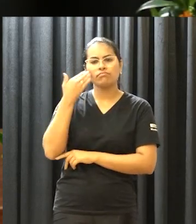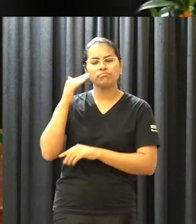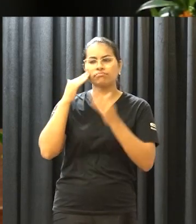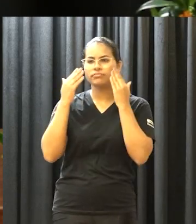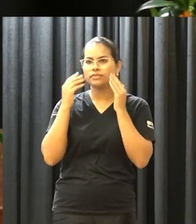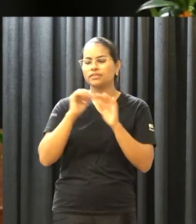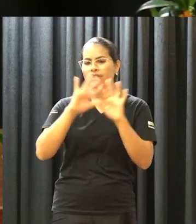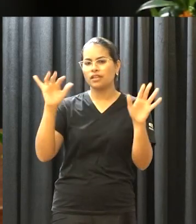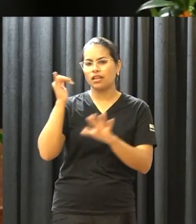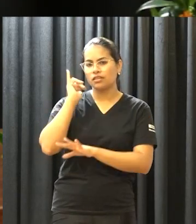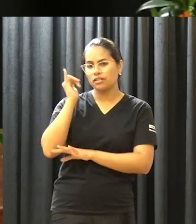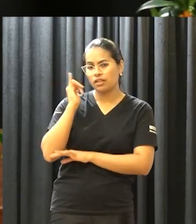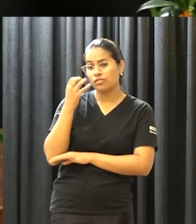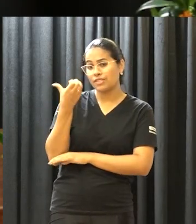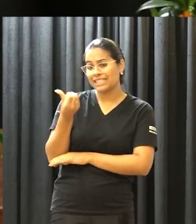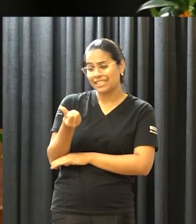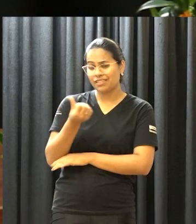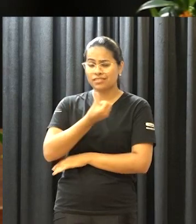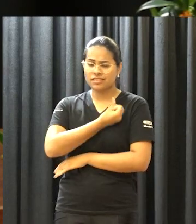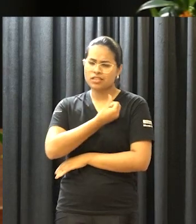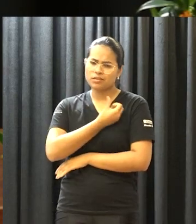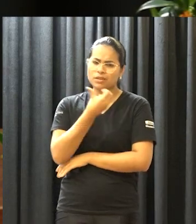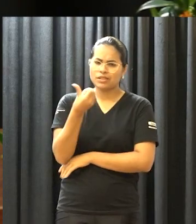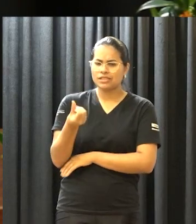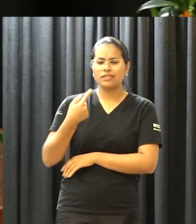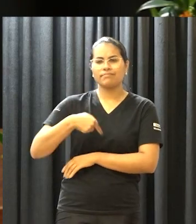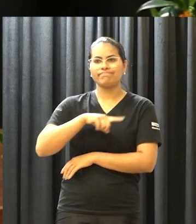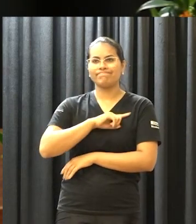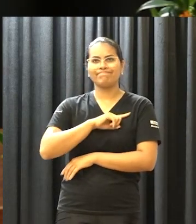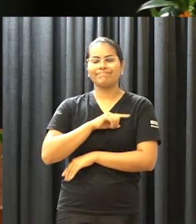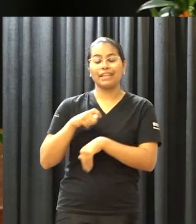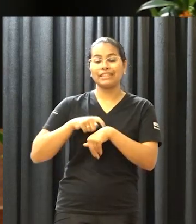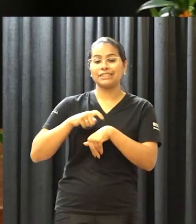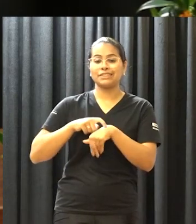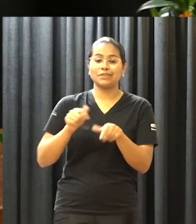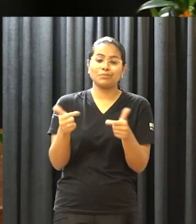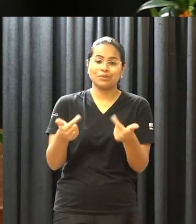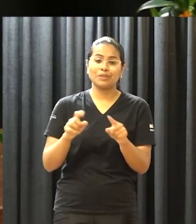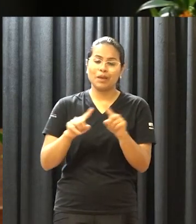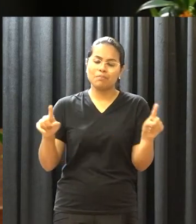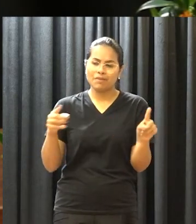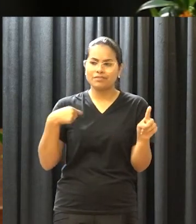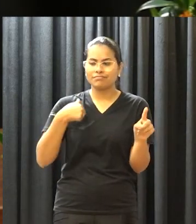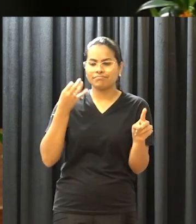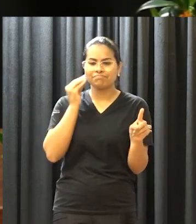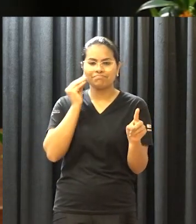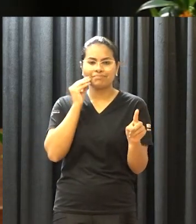São 6 narrativas. A gente não vai ter tempo de falar de todas elas, vou falar tentar falar só de uma.